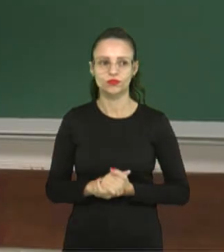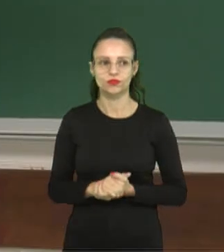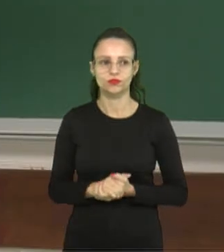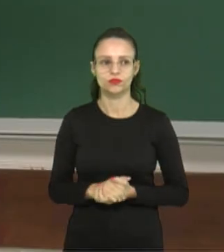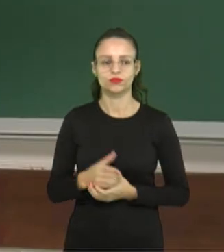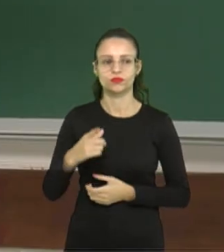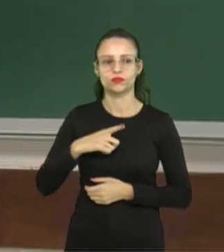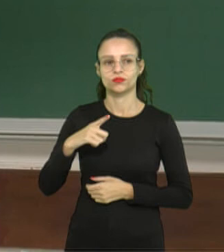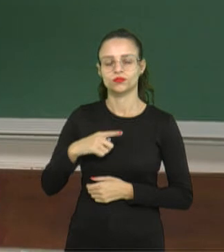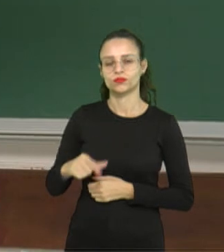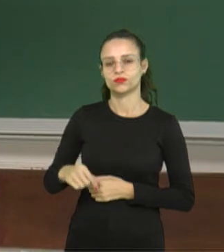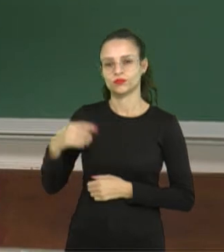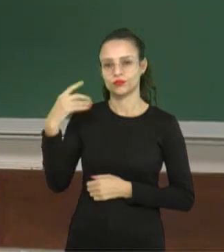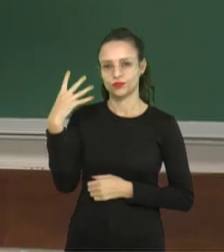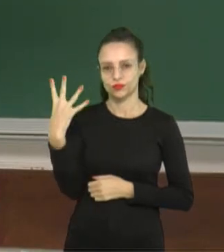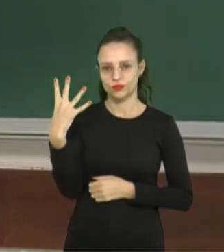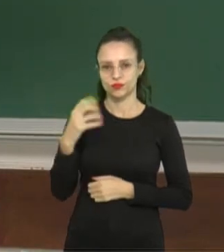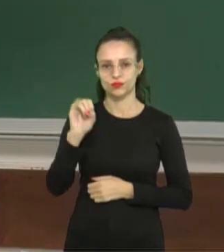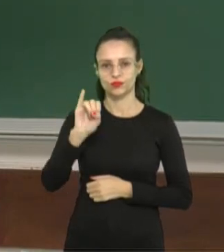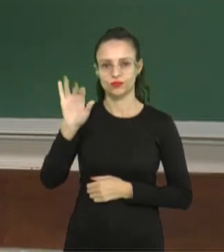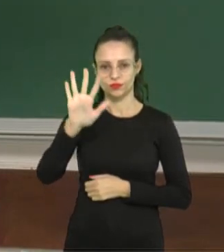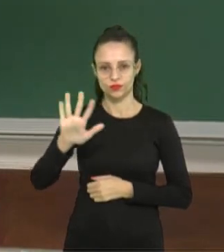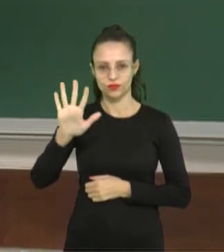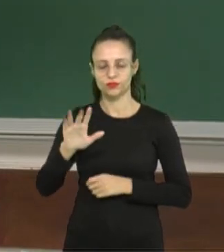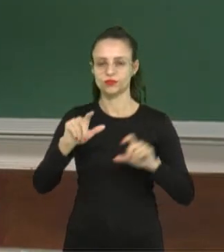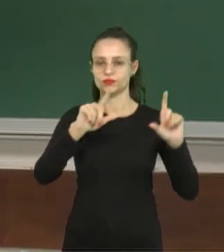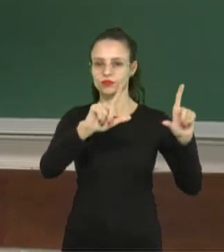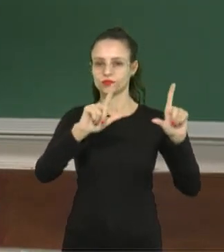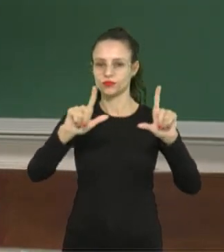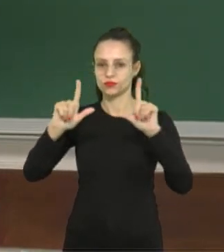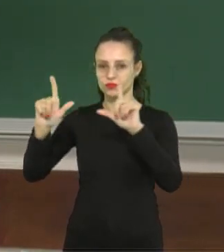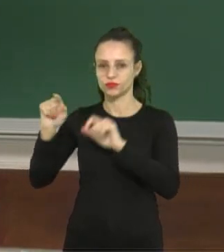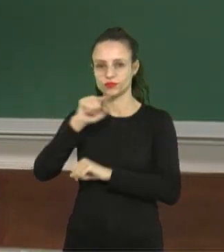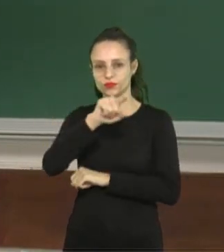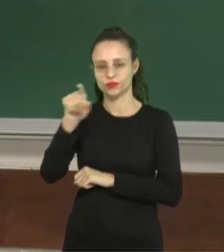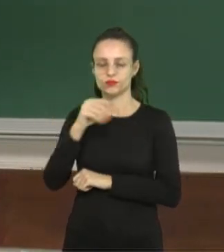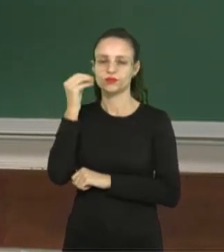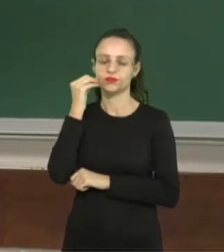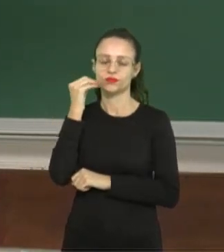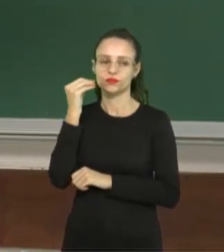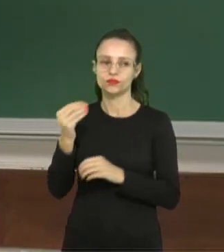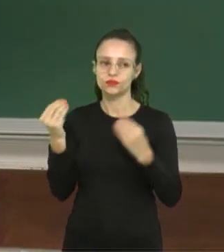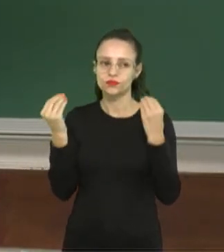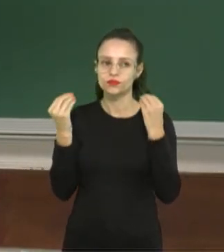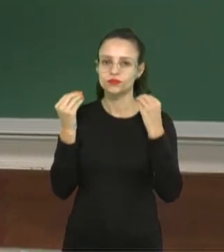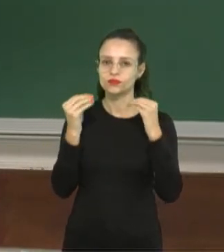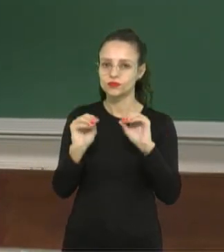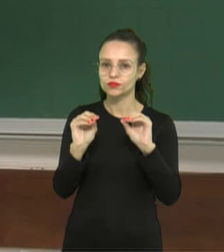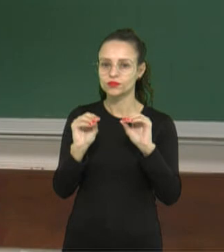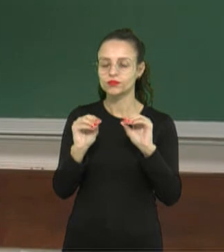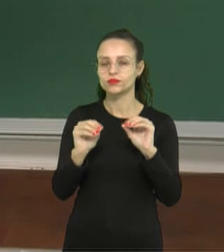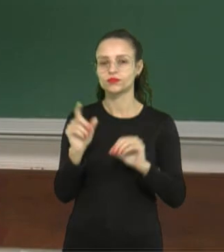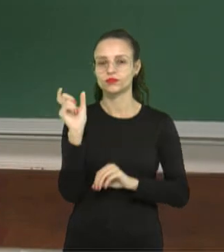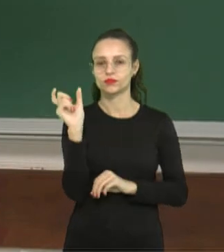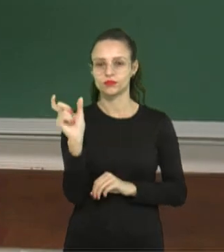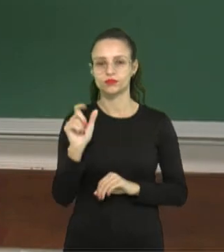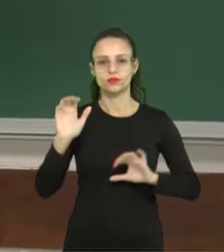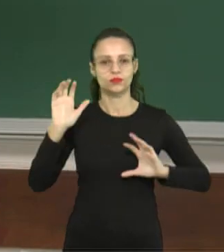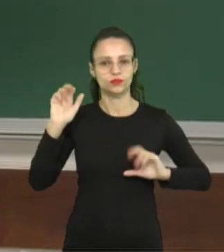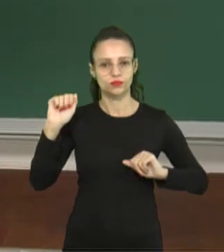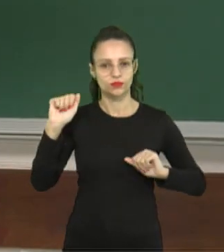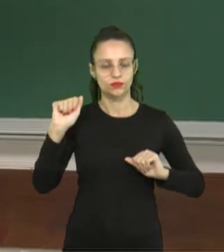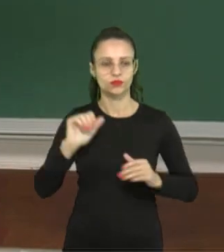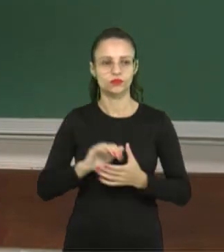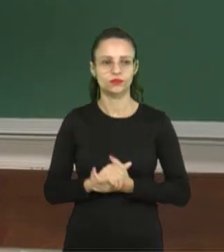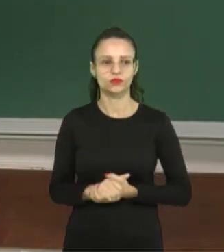4 imagens, né? Você vai tentar colocar aqui a palavra em espanhol, completa relacionando